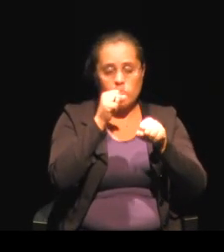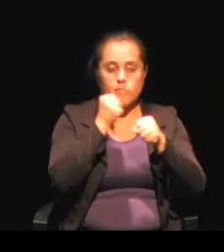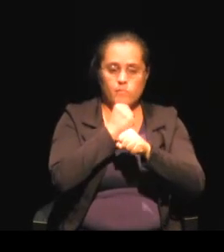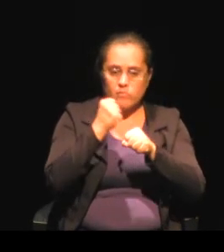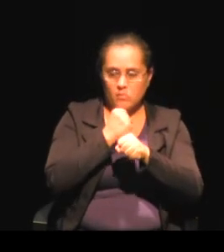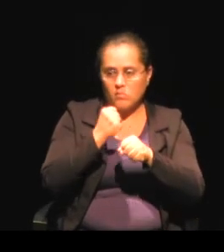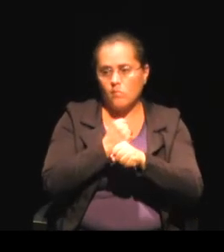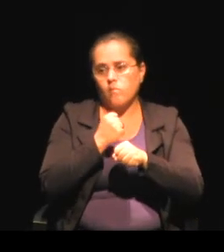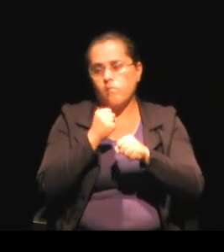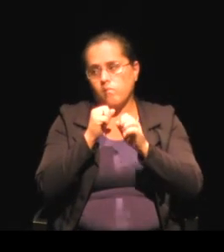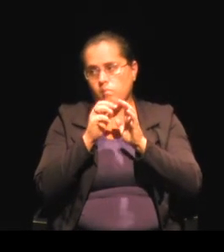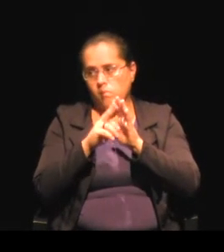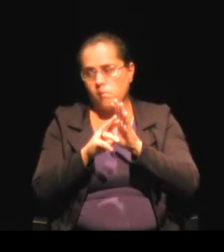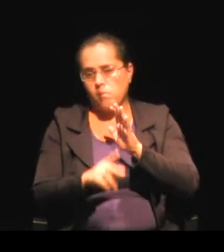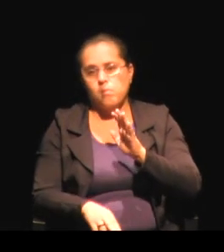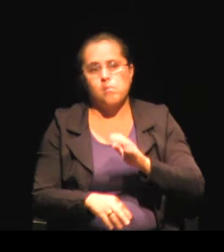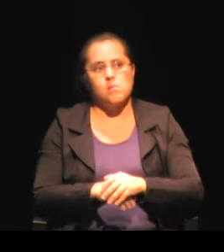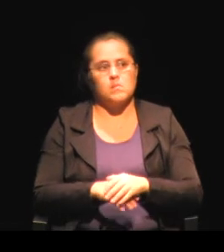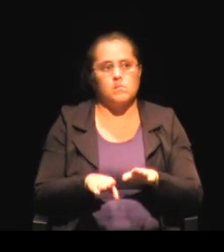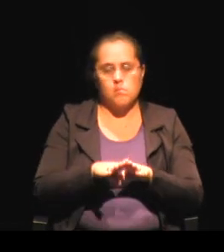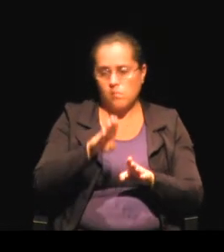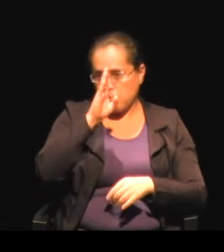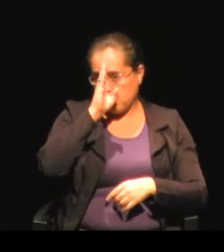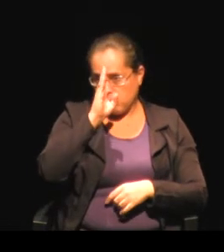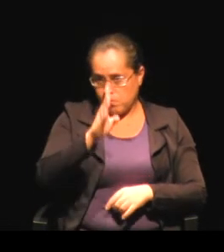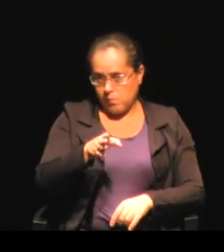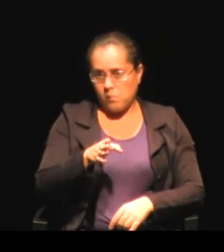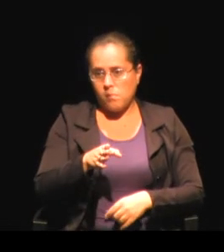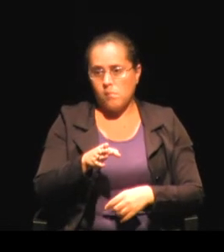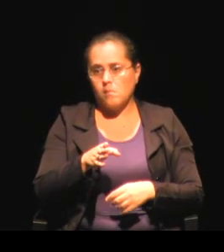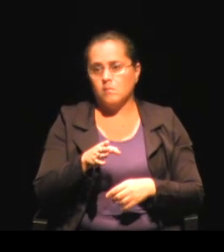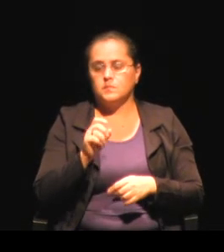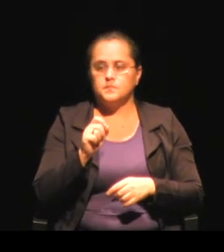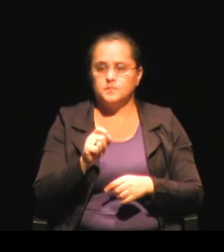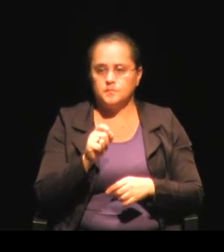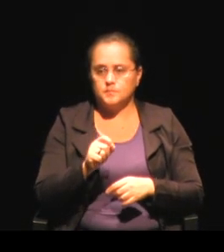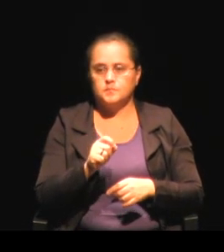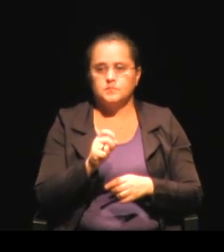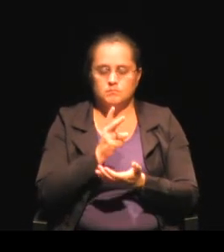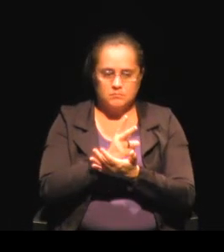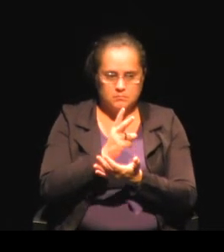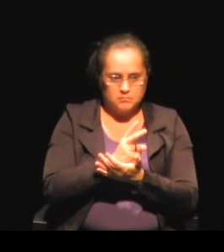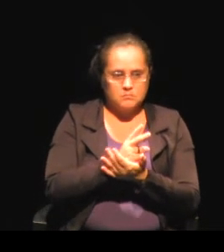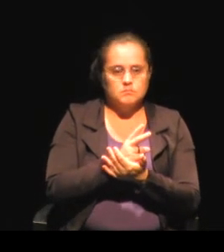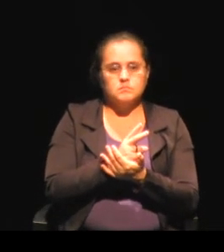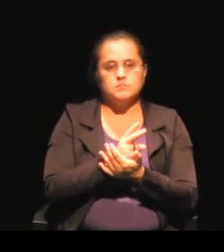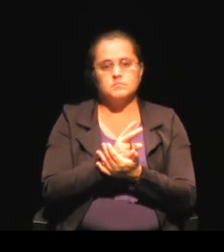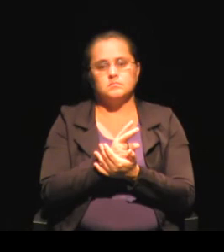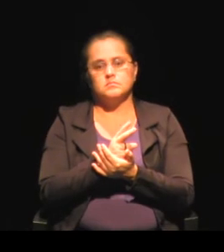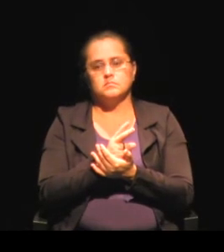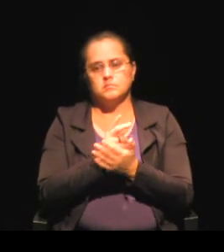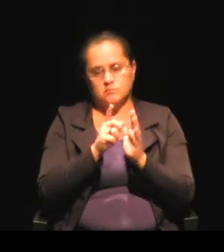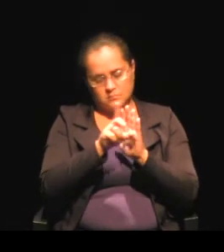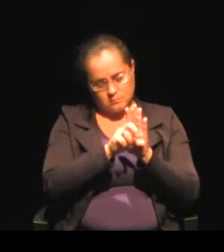assim, na planura do Pampa, alguma coisa que se elevasse, que tivesse água perto, era ali que se instalava. E no ponto mais alto, a igreja, como se fosse